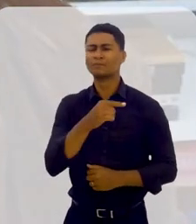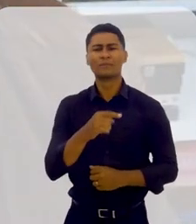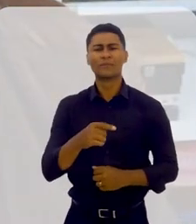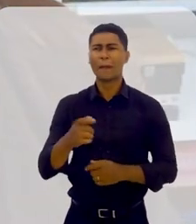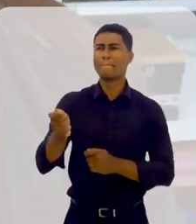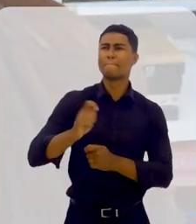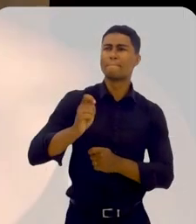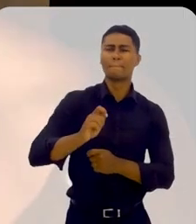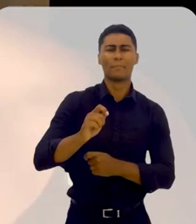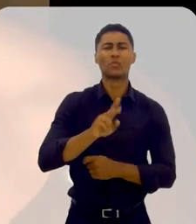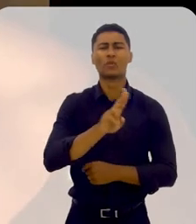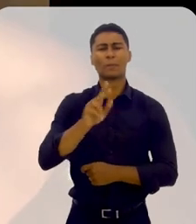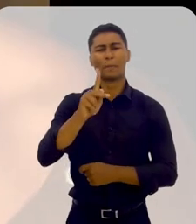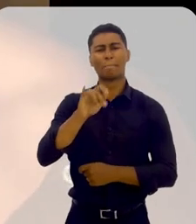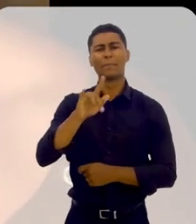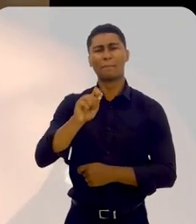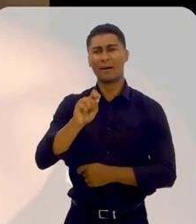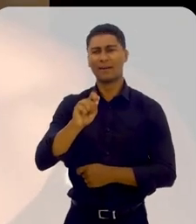Adora, não é isso?